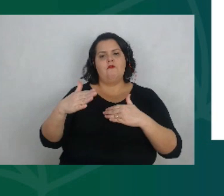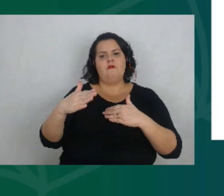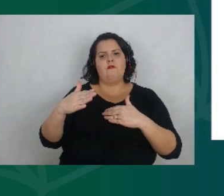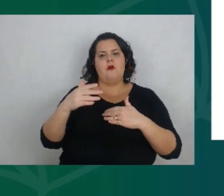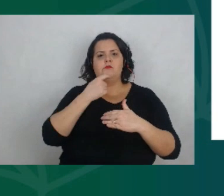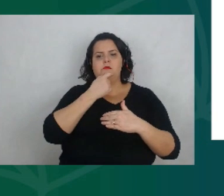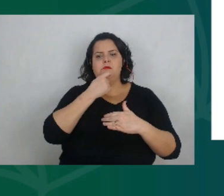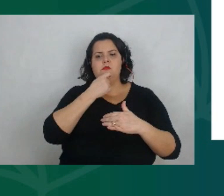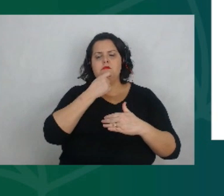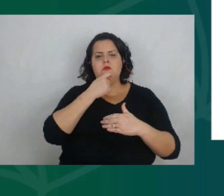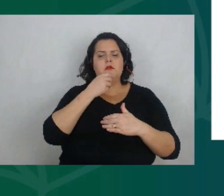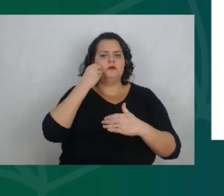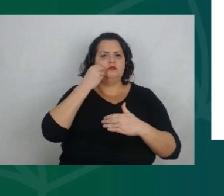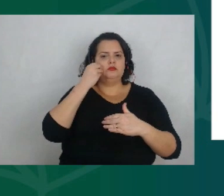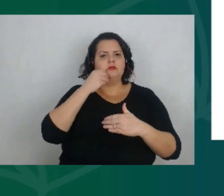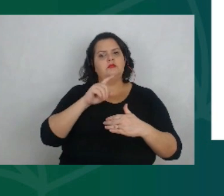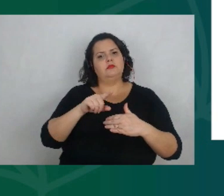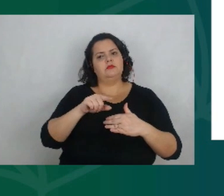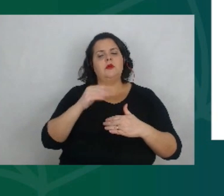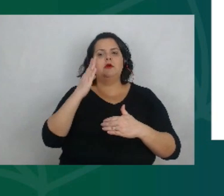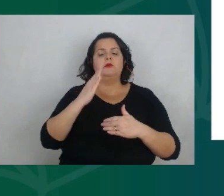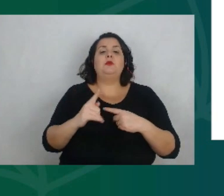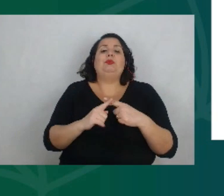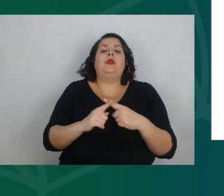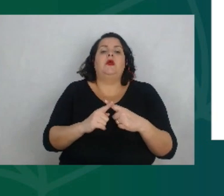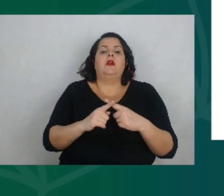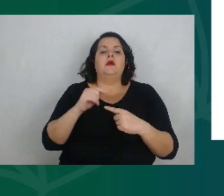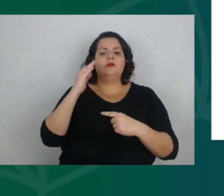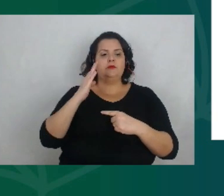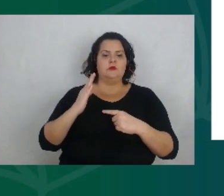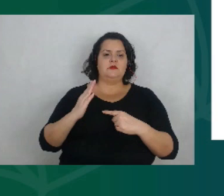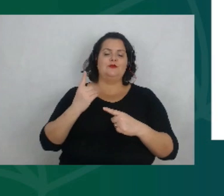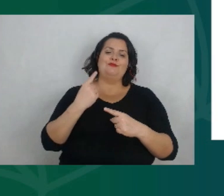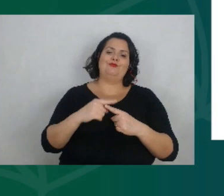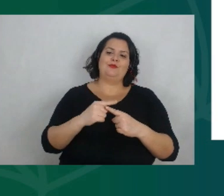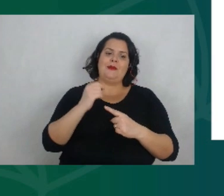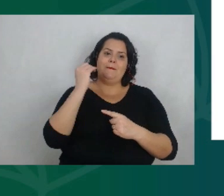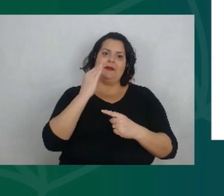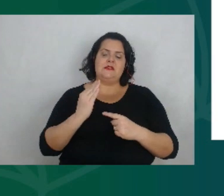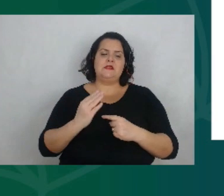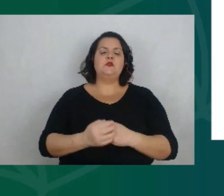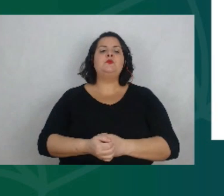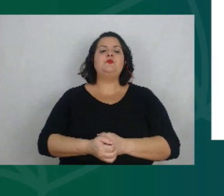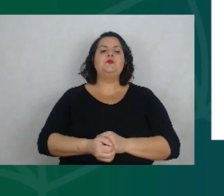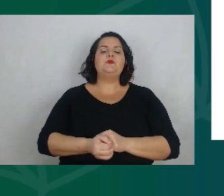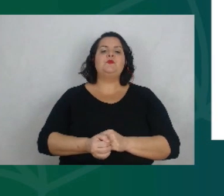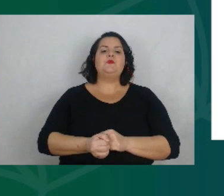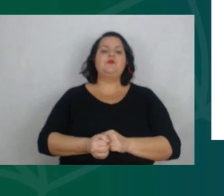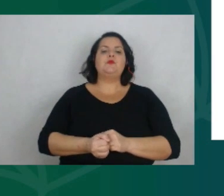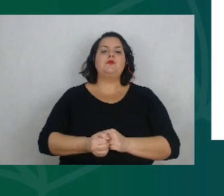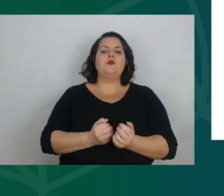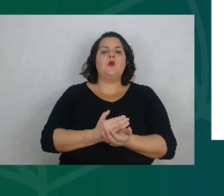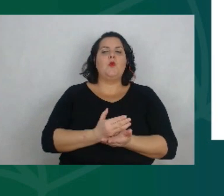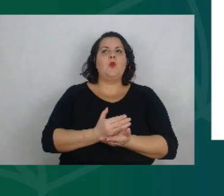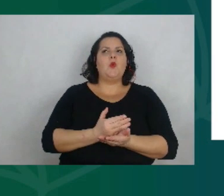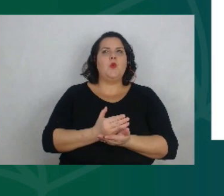Unido. Por que o Brasil? Porque o Brasil se encontrava, quando as coisas começaram a ser tratadas